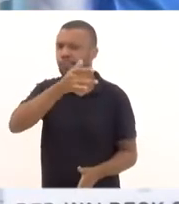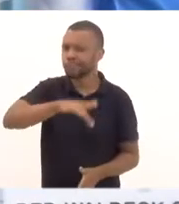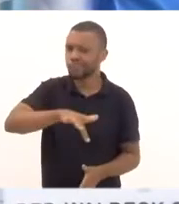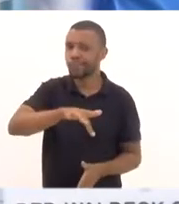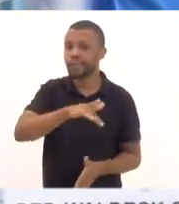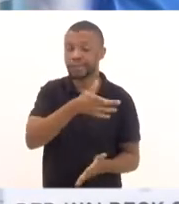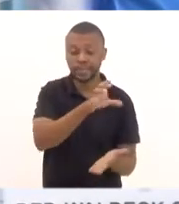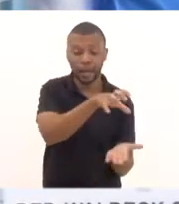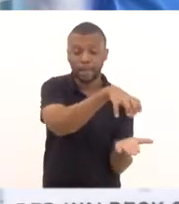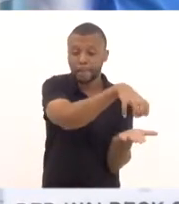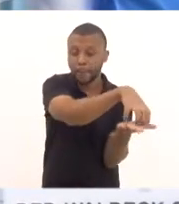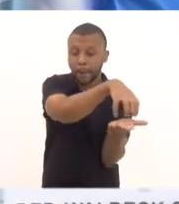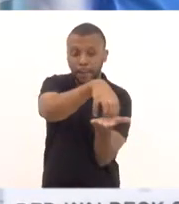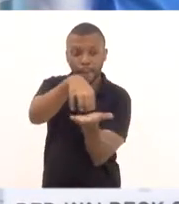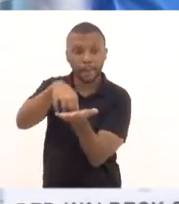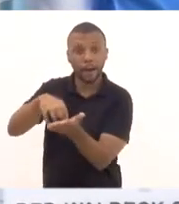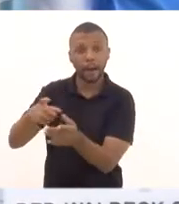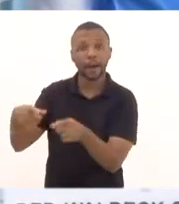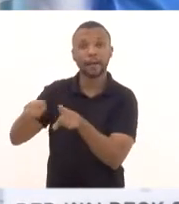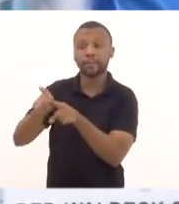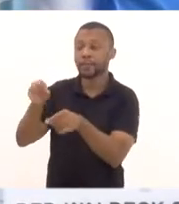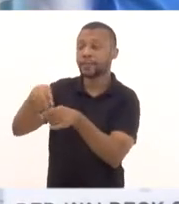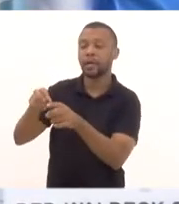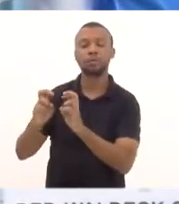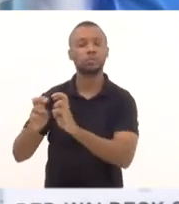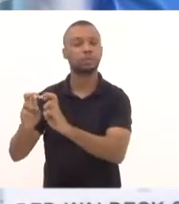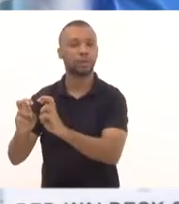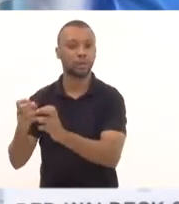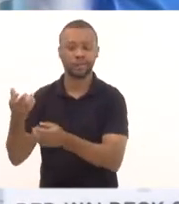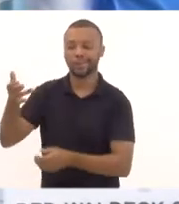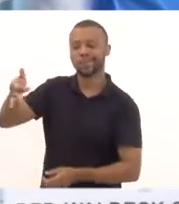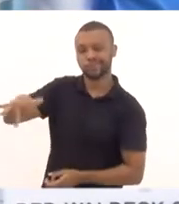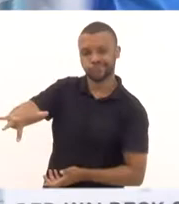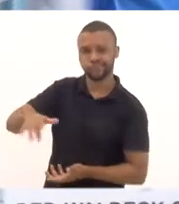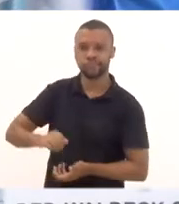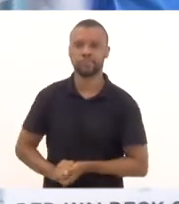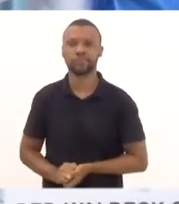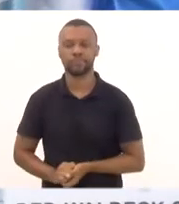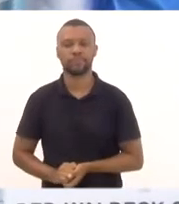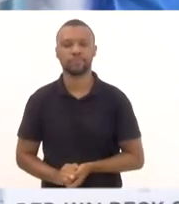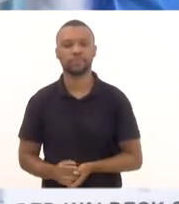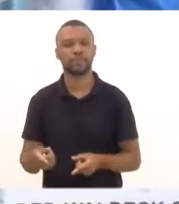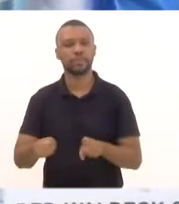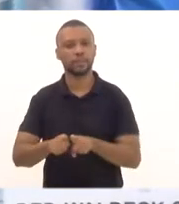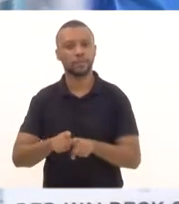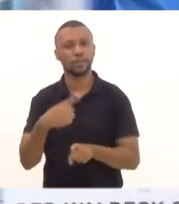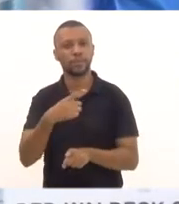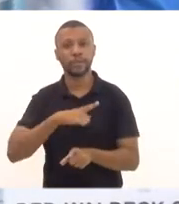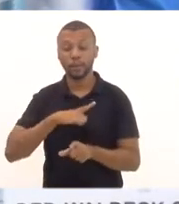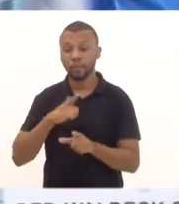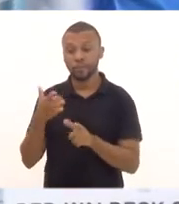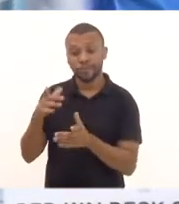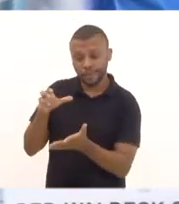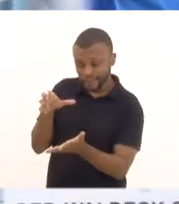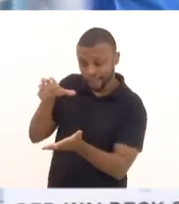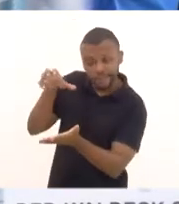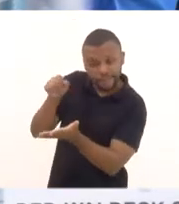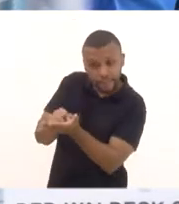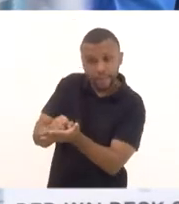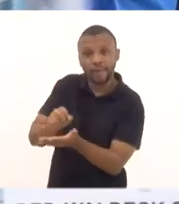composições as cidades participantes trabalho gente vão conferir atividade e investigação permanente